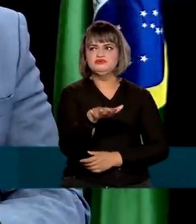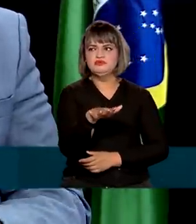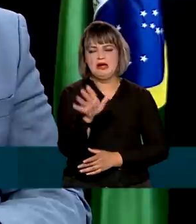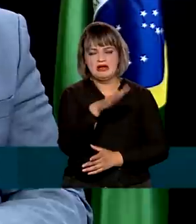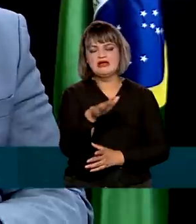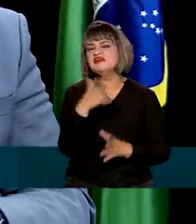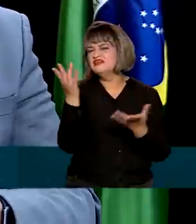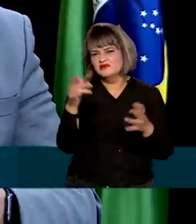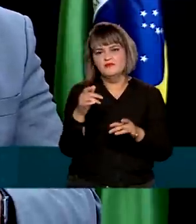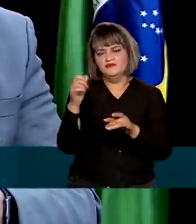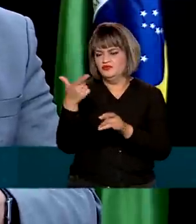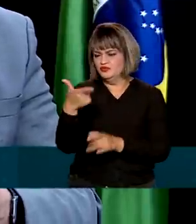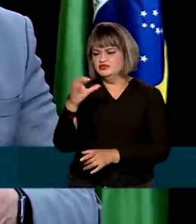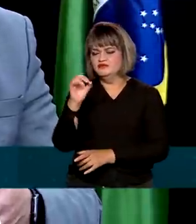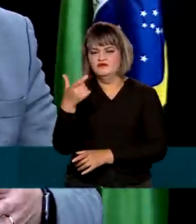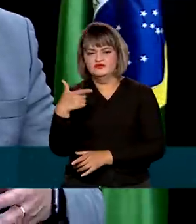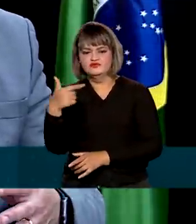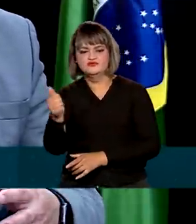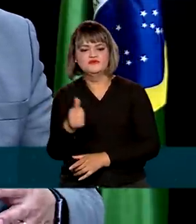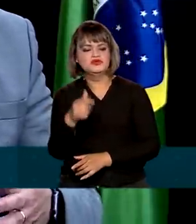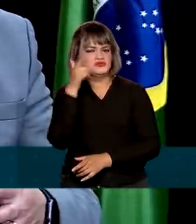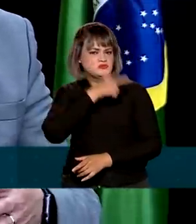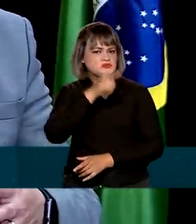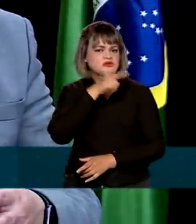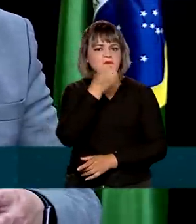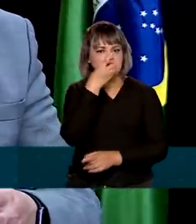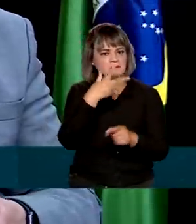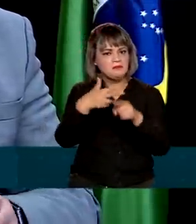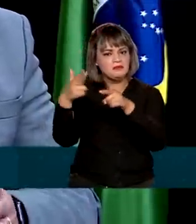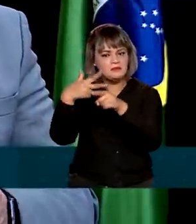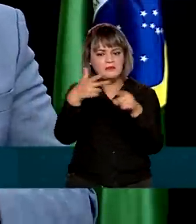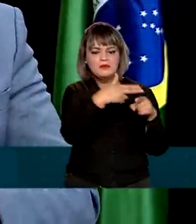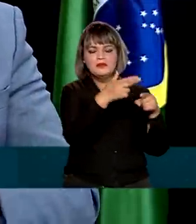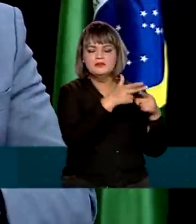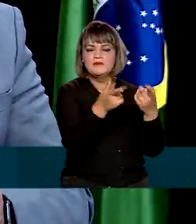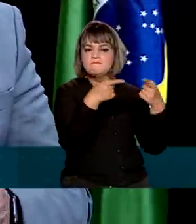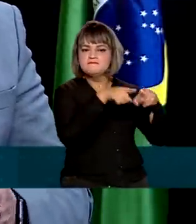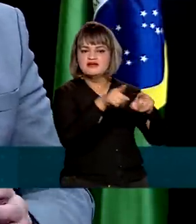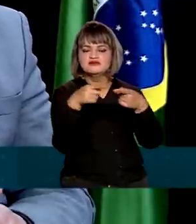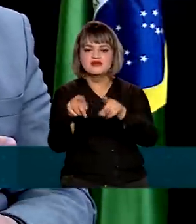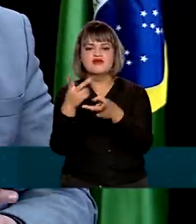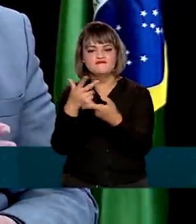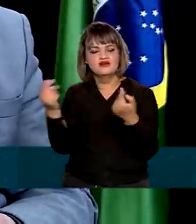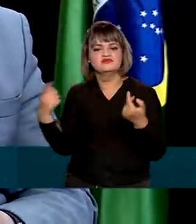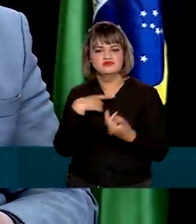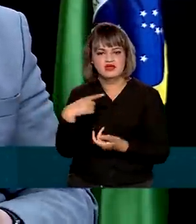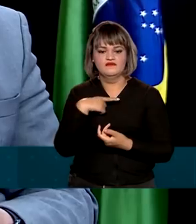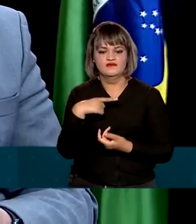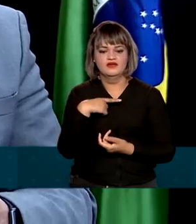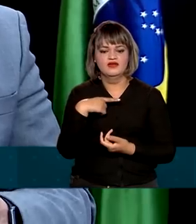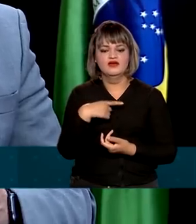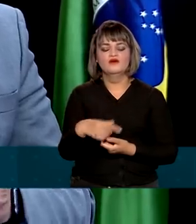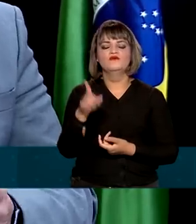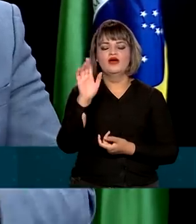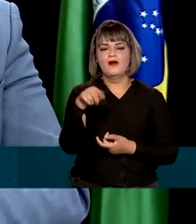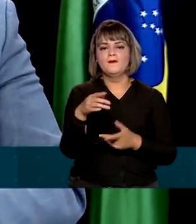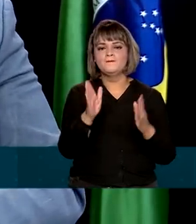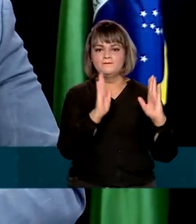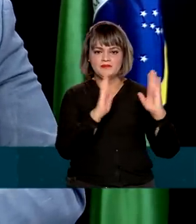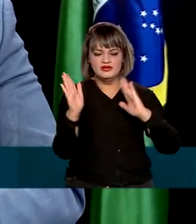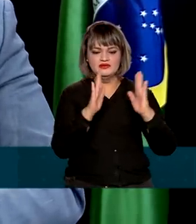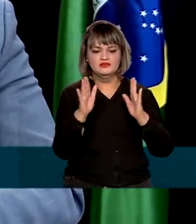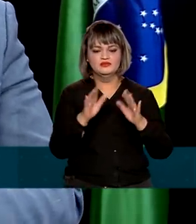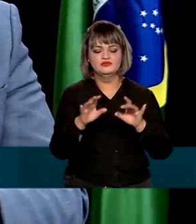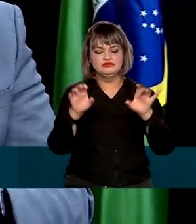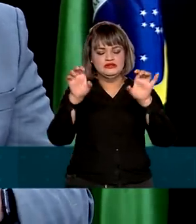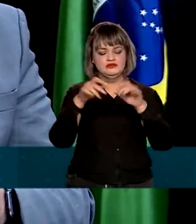realmente para ficar na história quando foi muito bem sucedido em termos de E além disso foi o ano que a gente continuou a